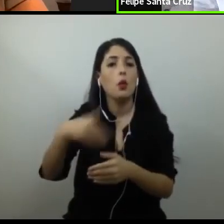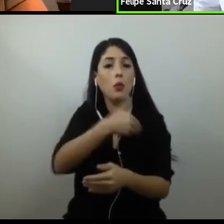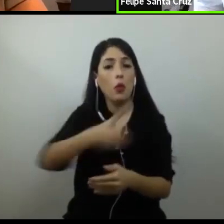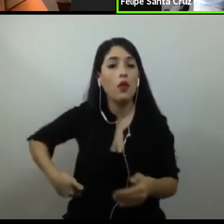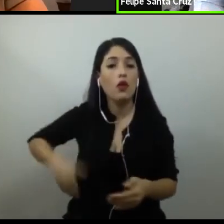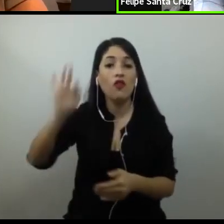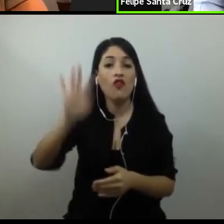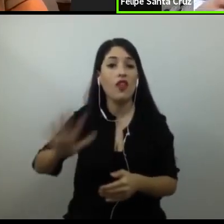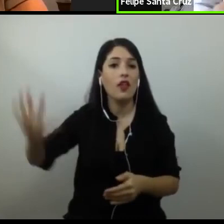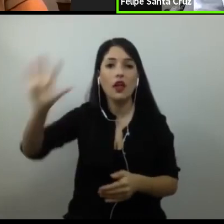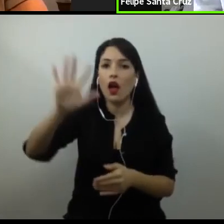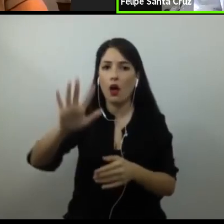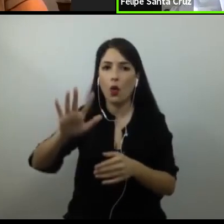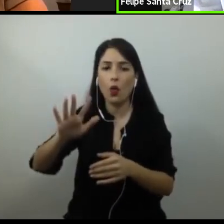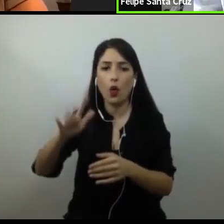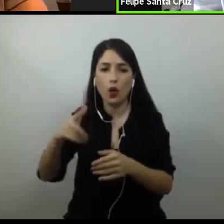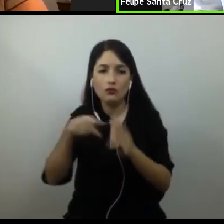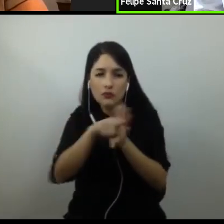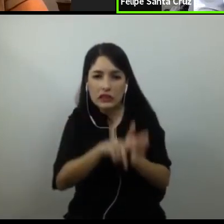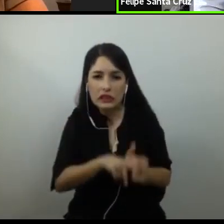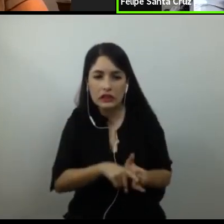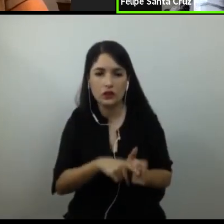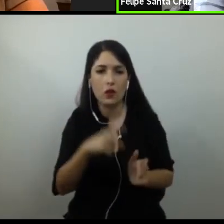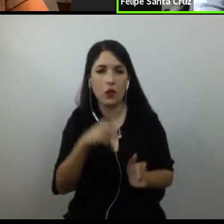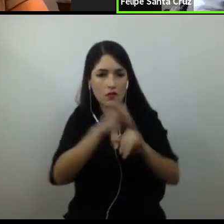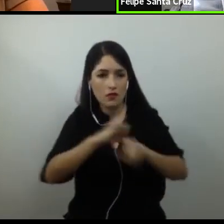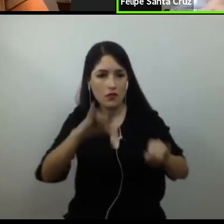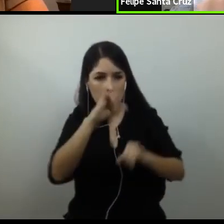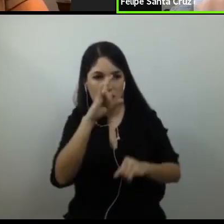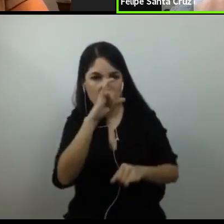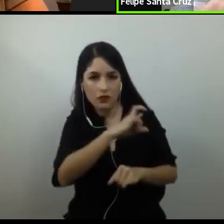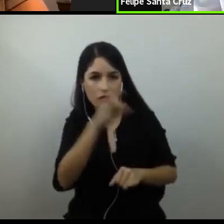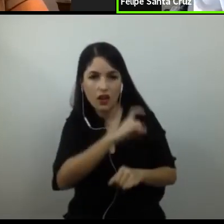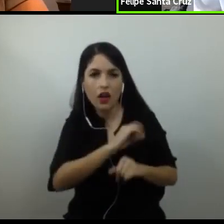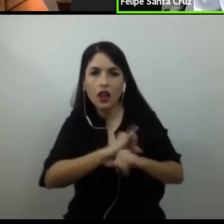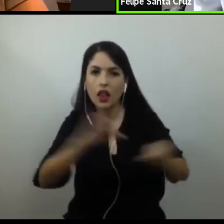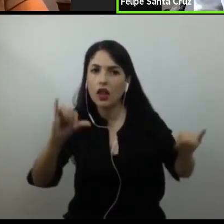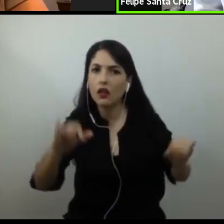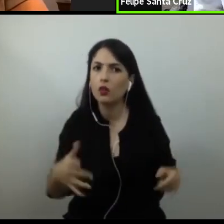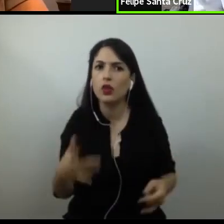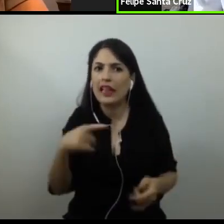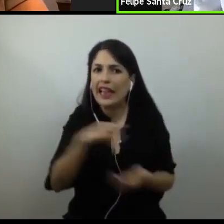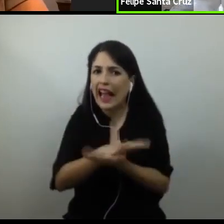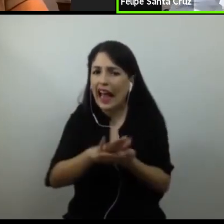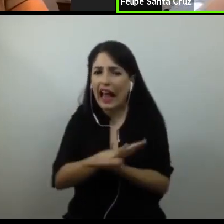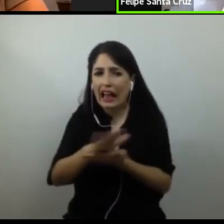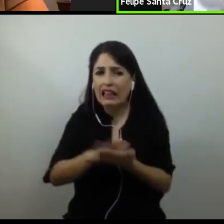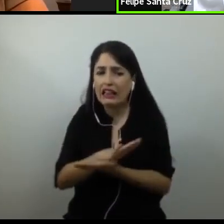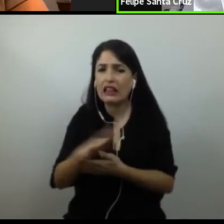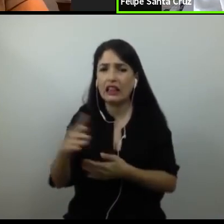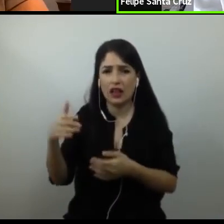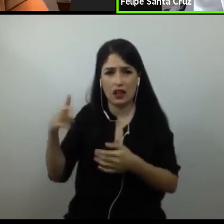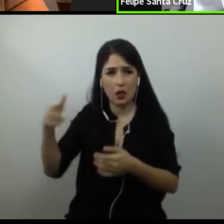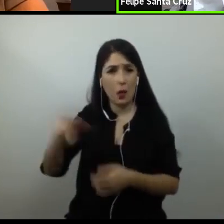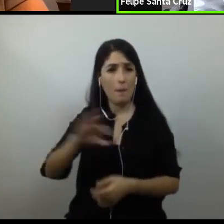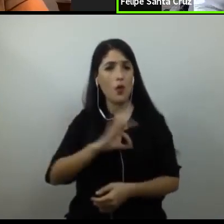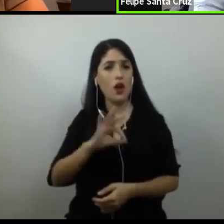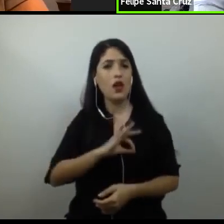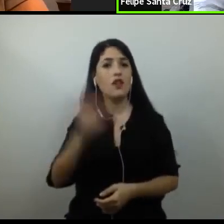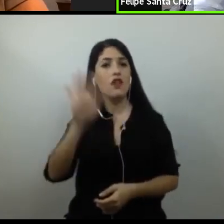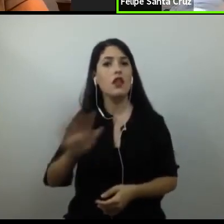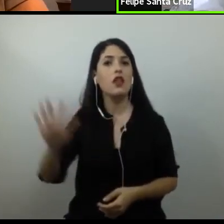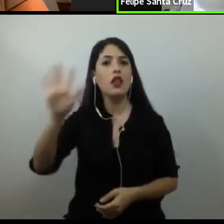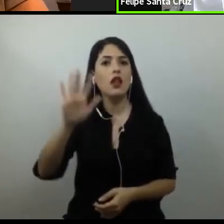nenhum trabalho. A Polícia Federal recebeu da minha parte uma denúncia onde diziam o carro que eu